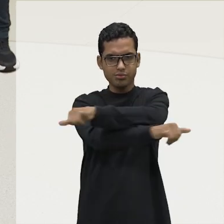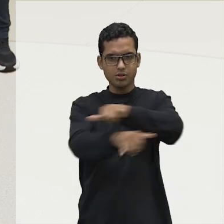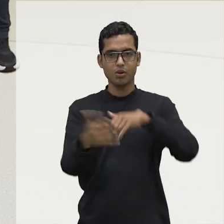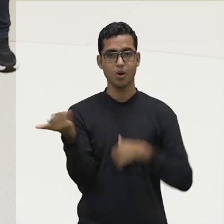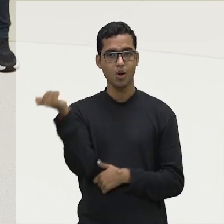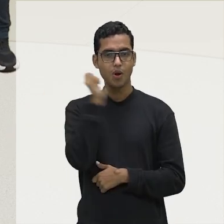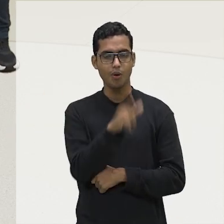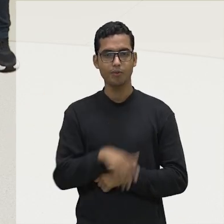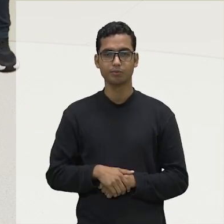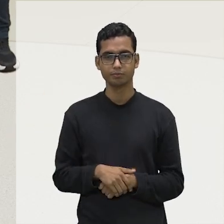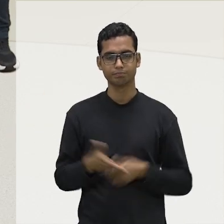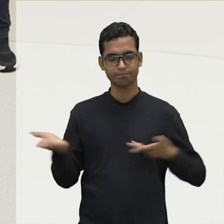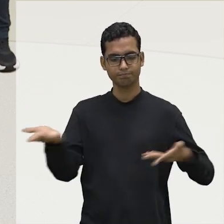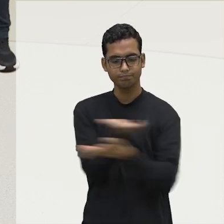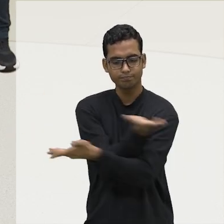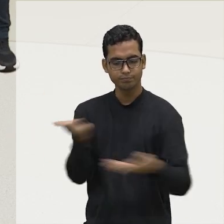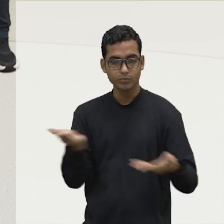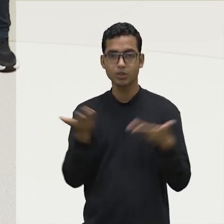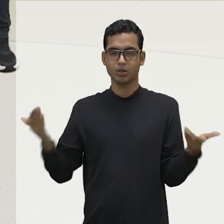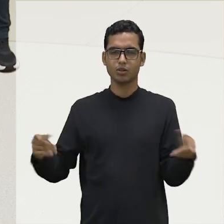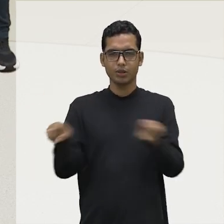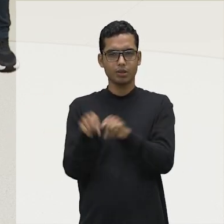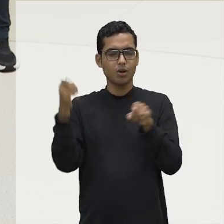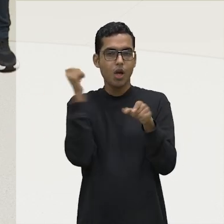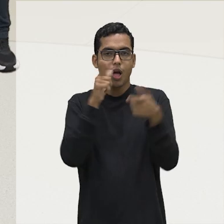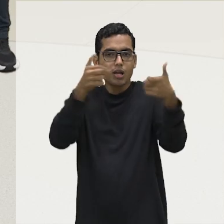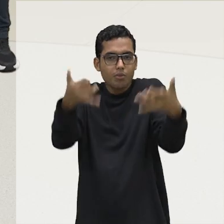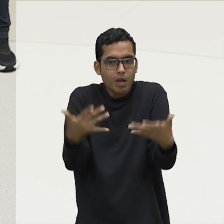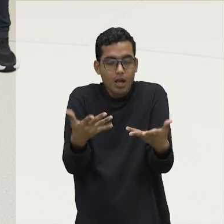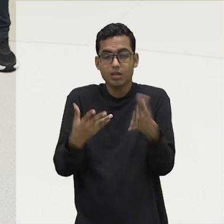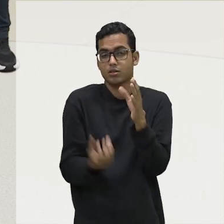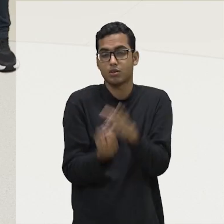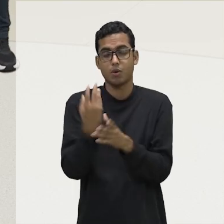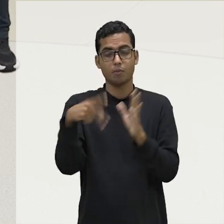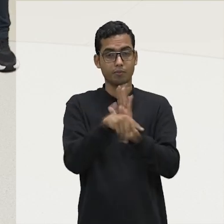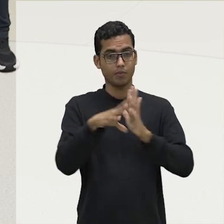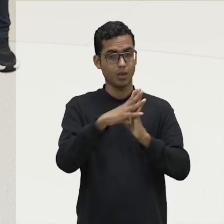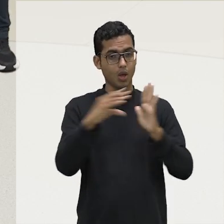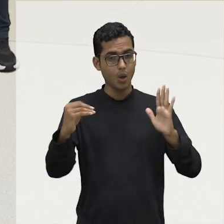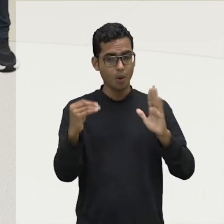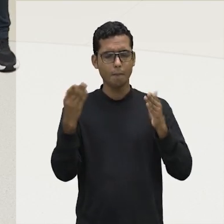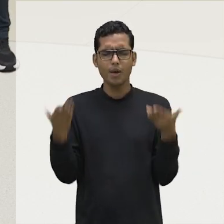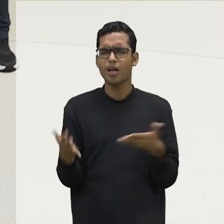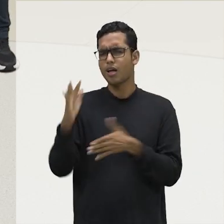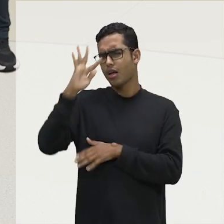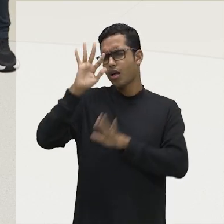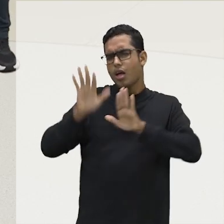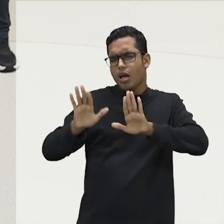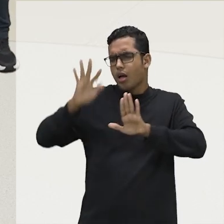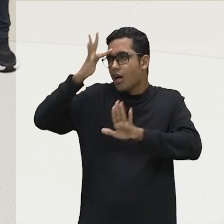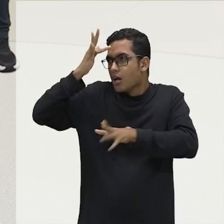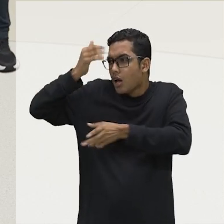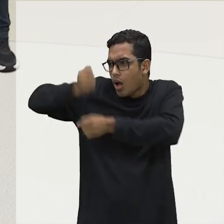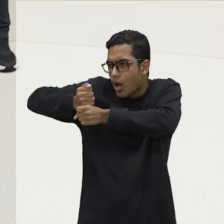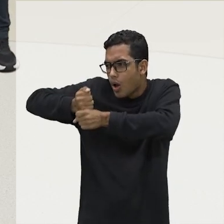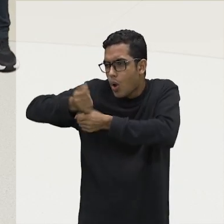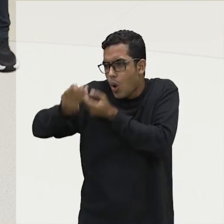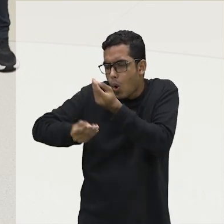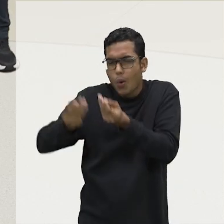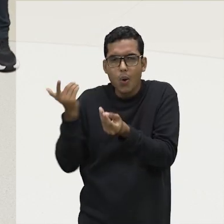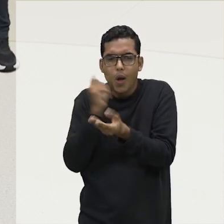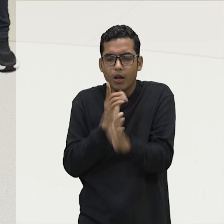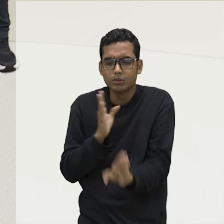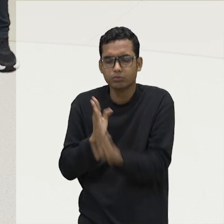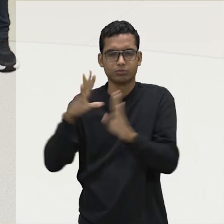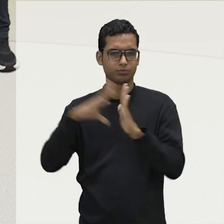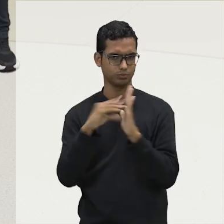para explicar esse fenômeno, construiu-se um modelo. Mas como os físicos, como os cientistas acabam chegando a esse modelo?